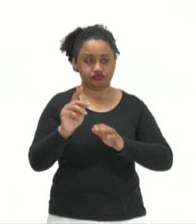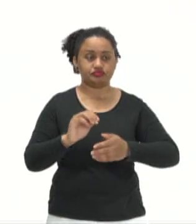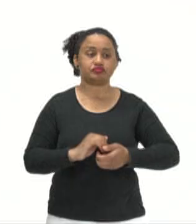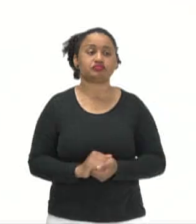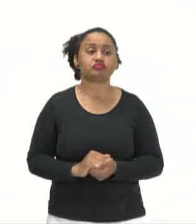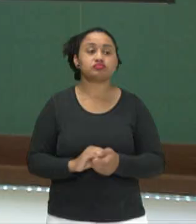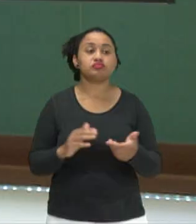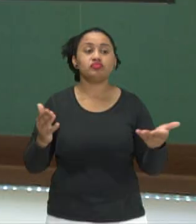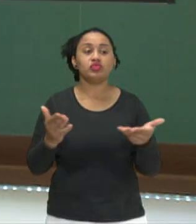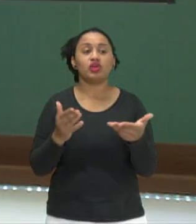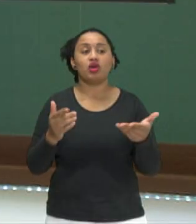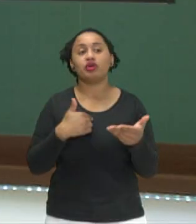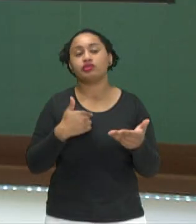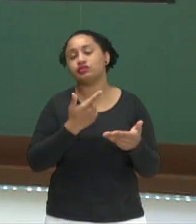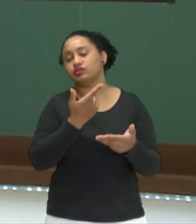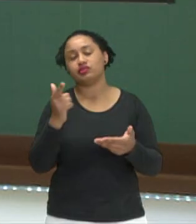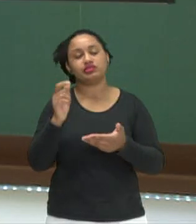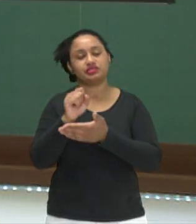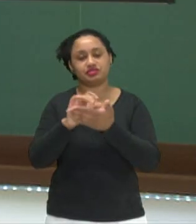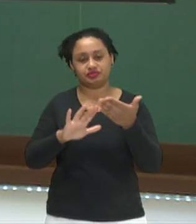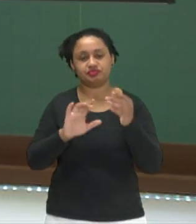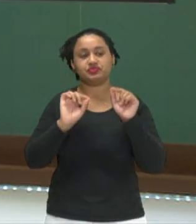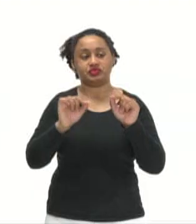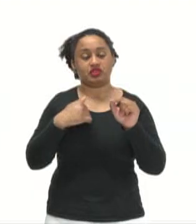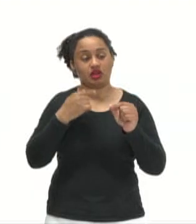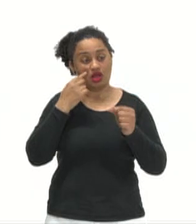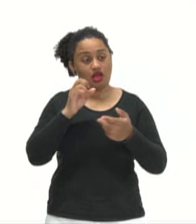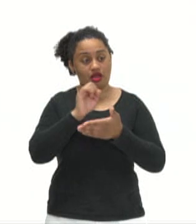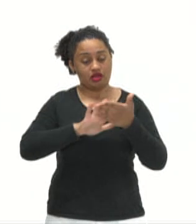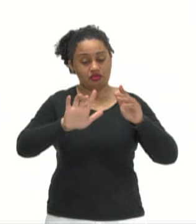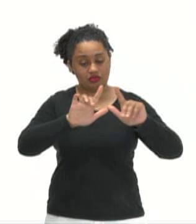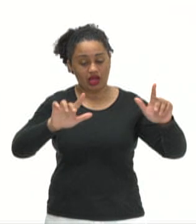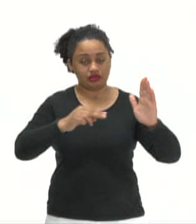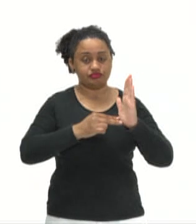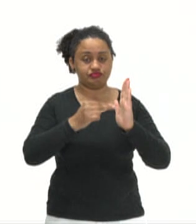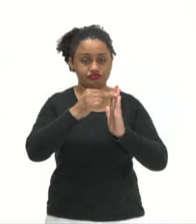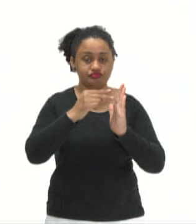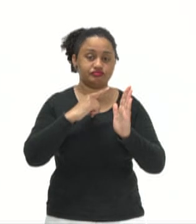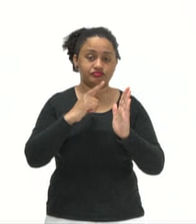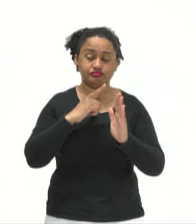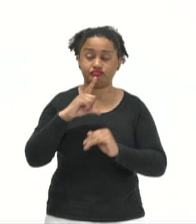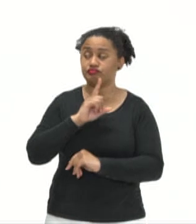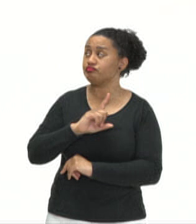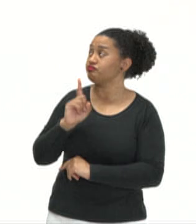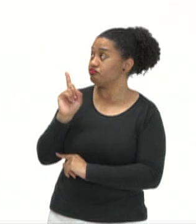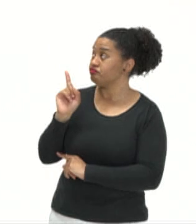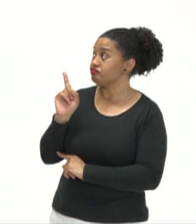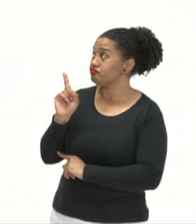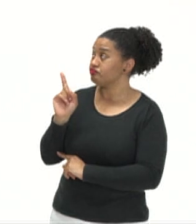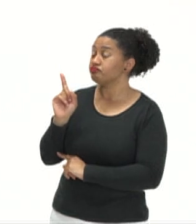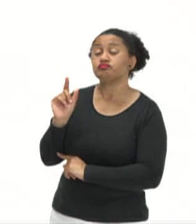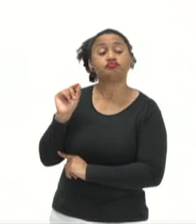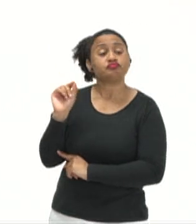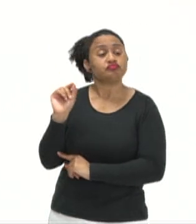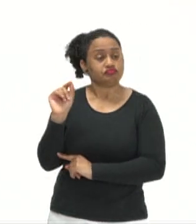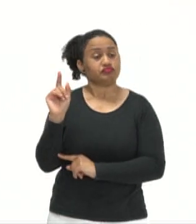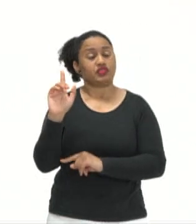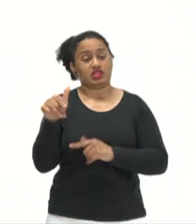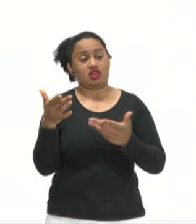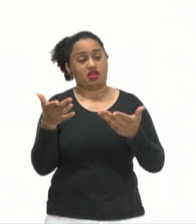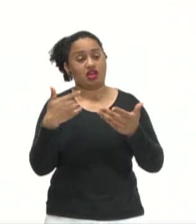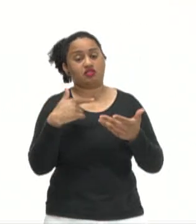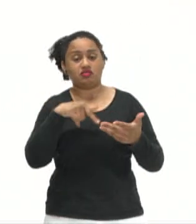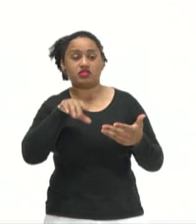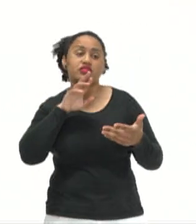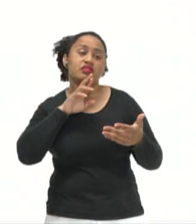Então agora vamos para a segunda prática. Considere a imagem do prisma que nós temos aqui abaixo. A partir dela, eu quero